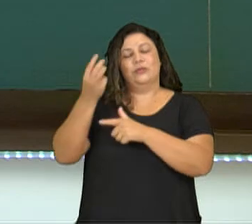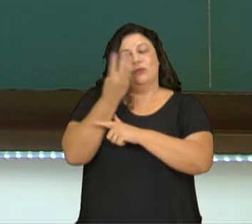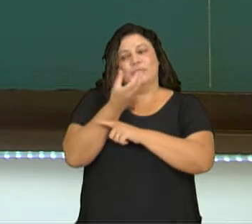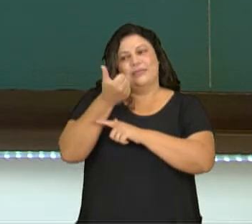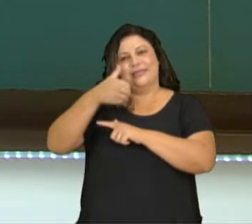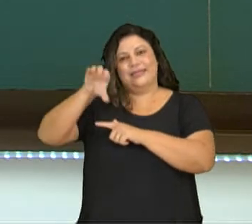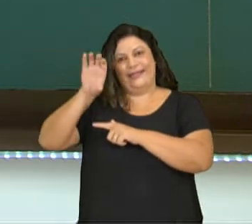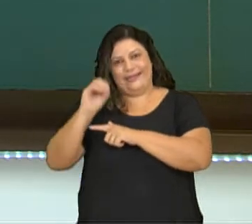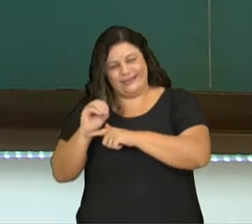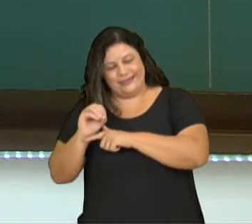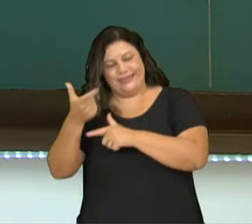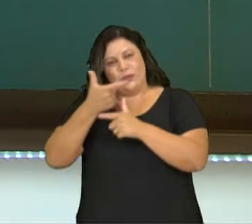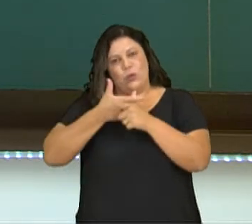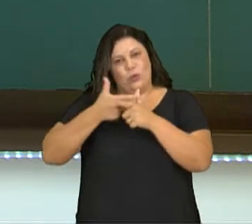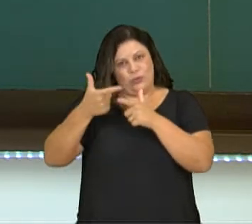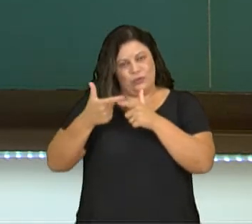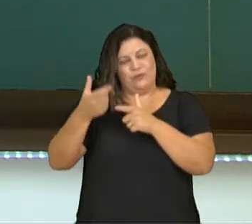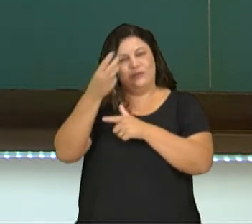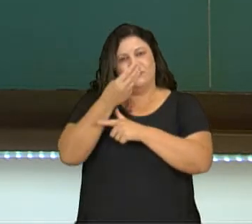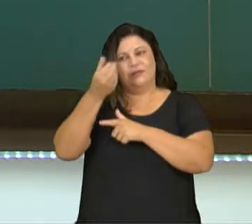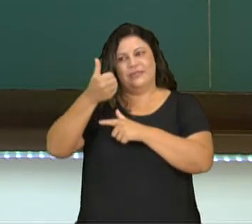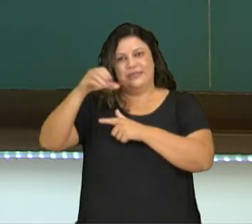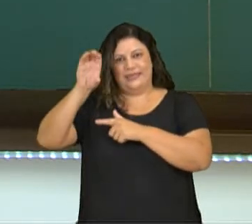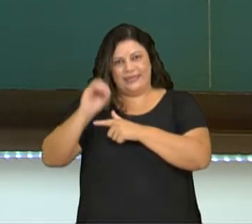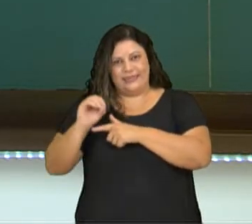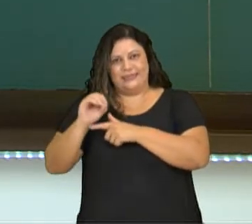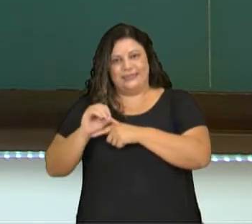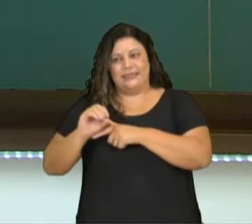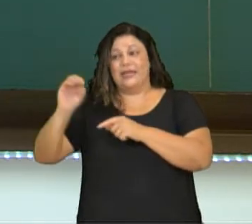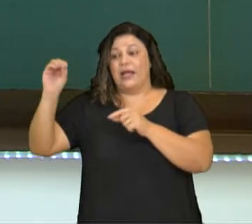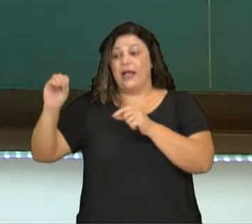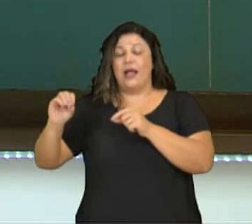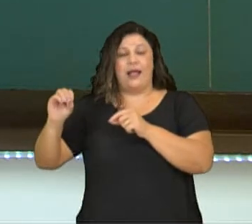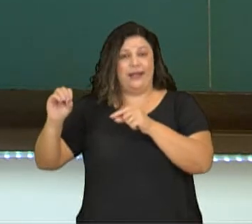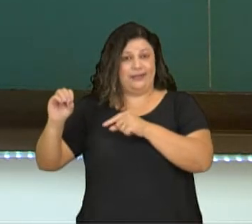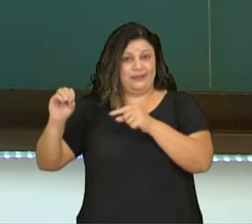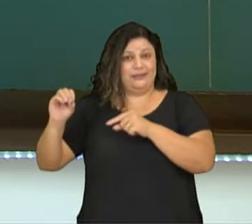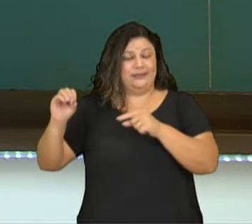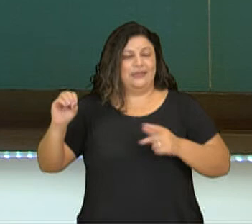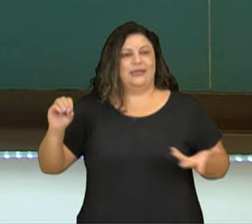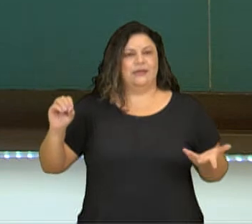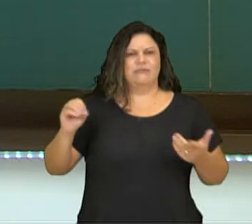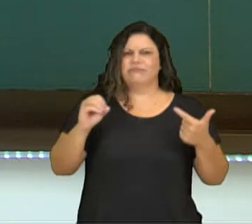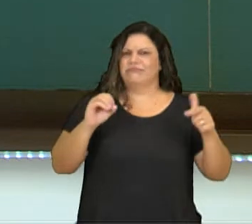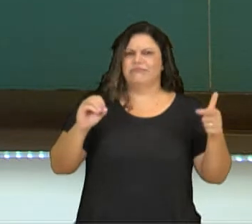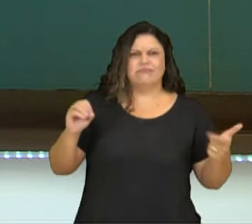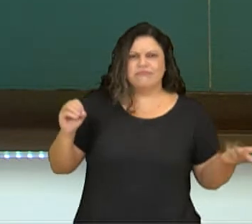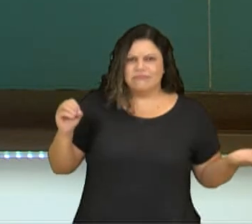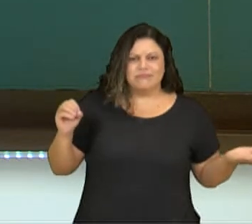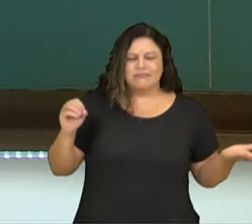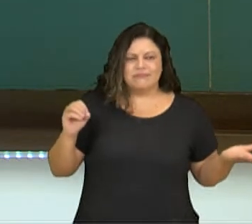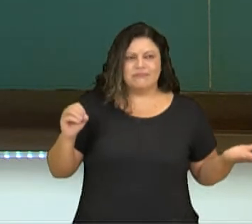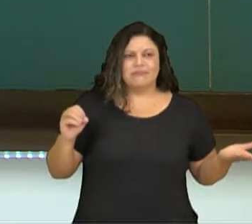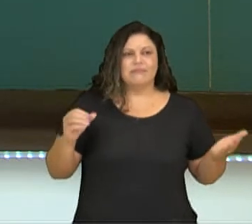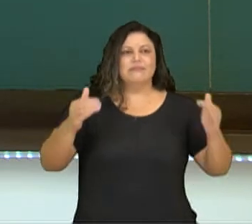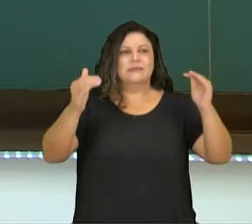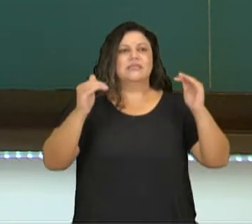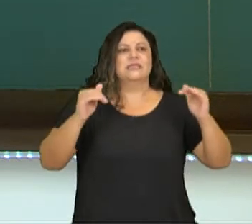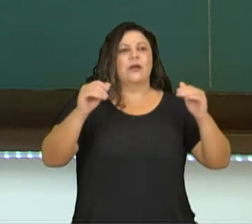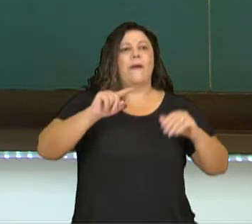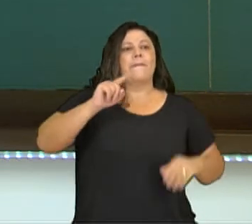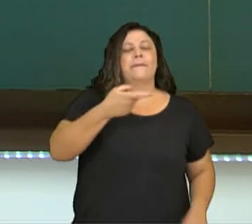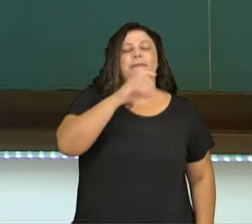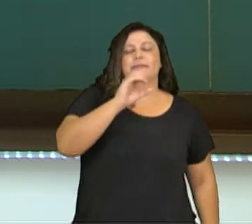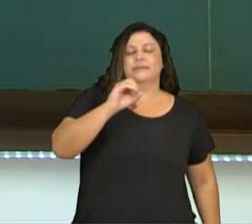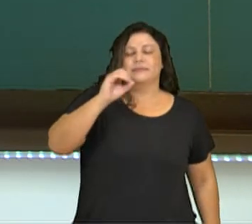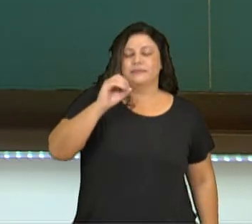360. Quando a gente divide por 360, o seu resto é zero. Não temos o resto. Isso quer dizer que o ângulo de